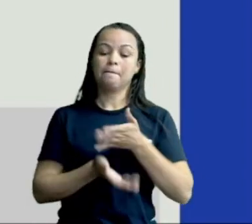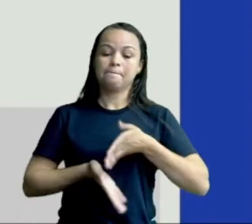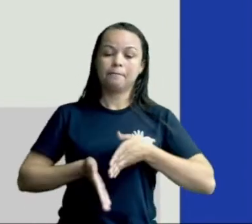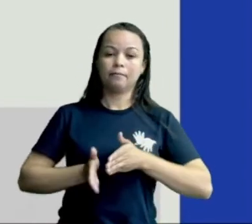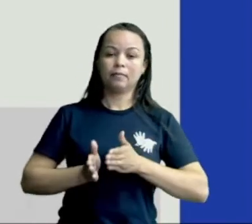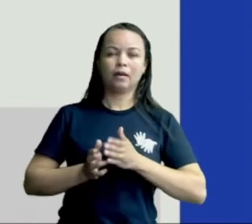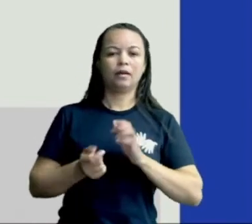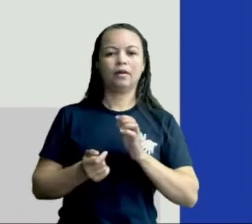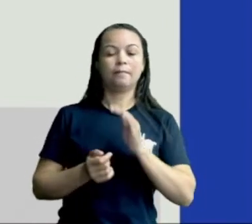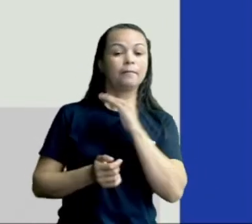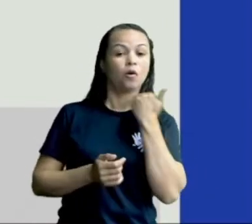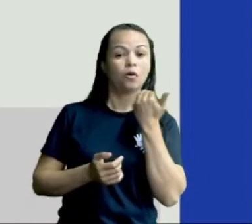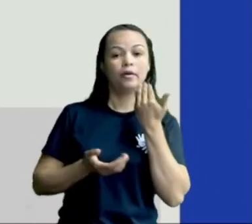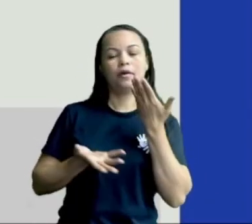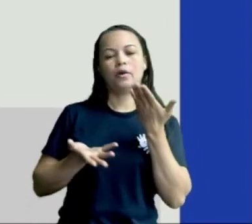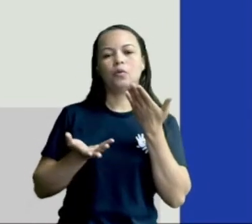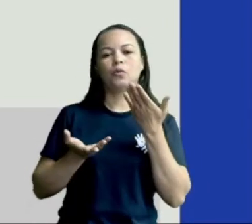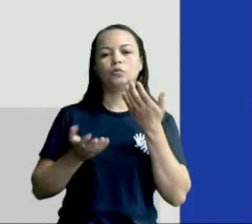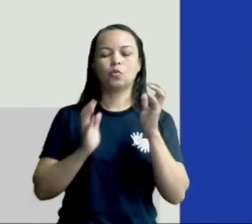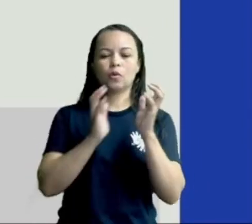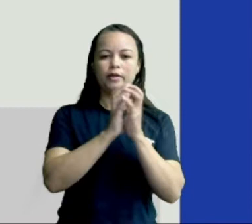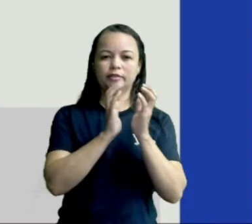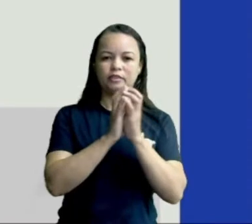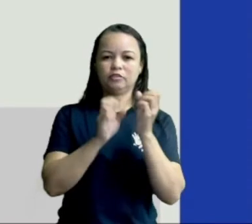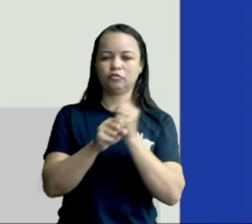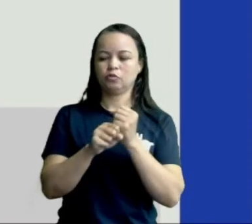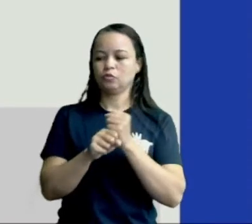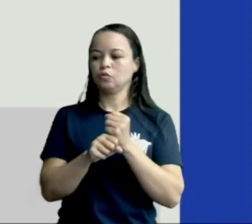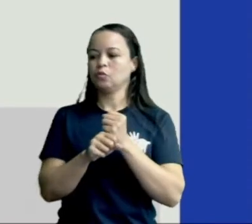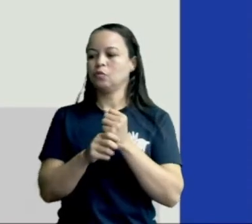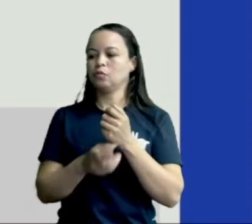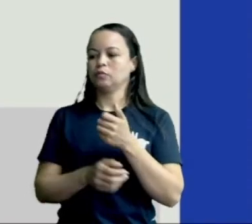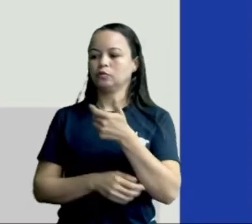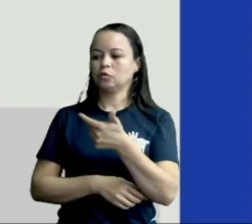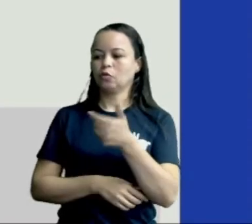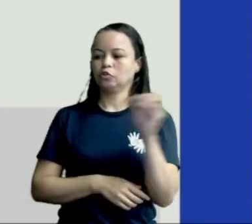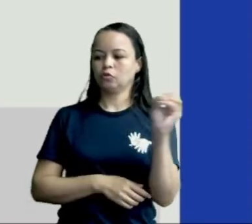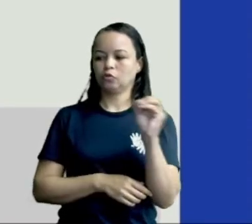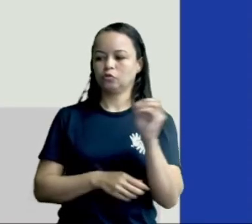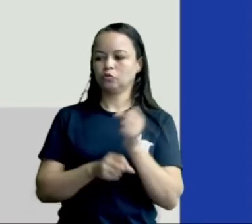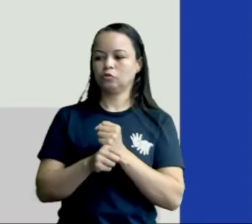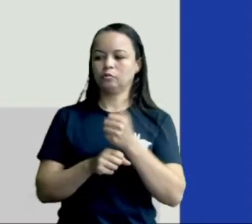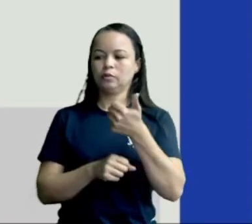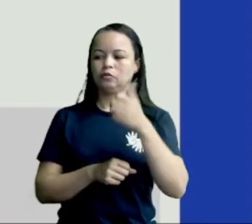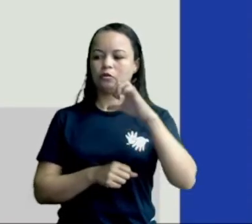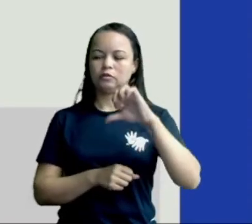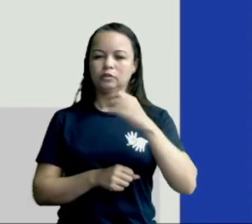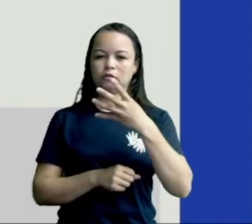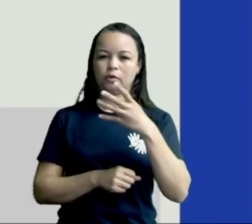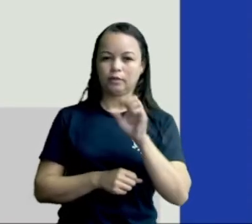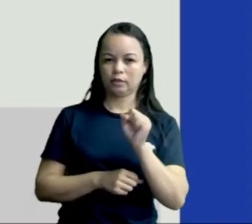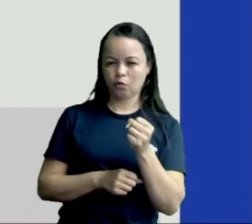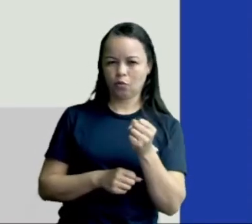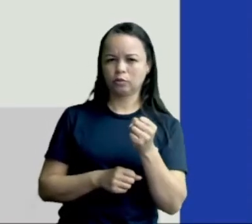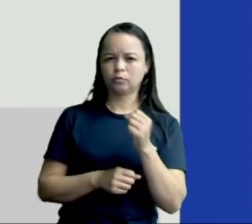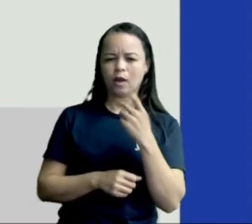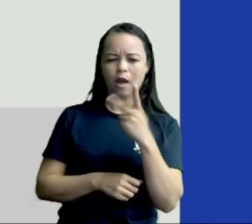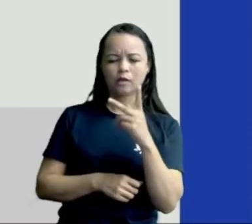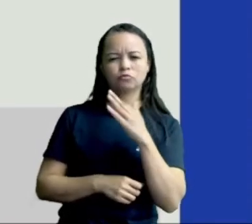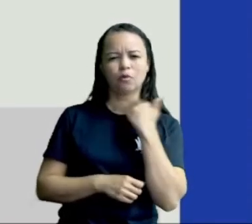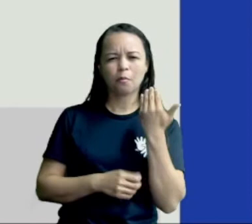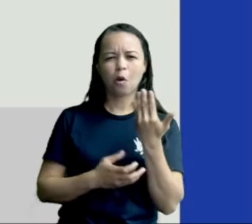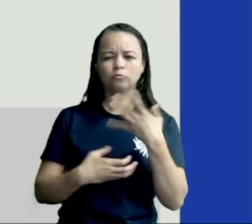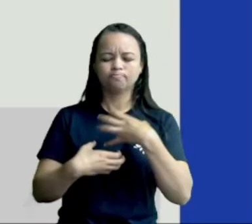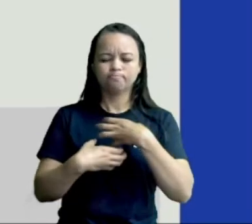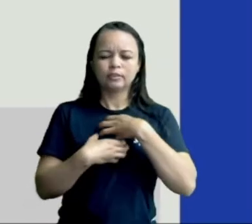dia 2 de outubro de 1948. Não deixou filhos. A sua morte foi muito sentida entre os